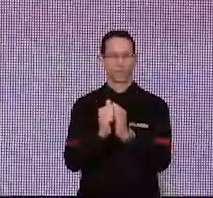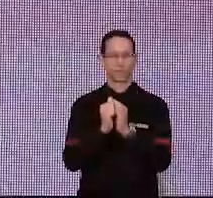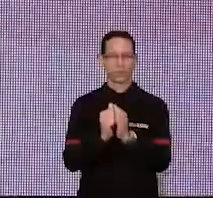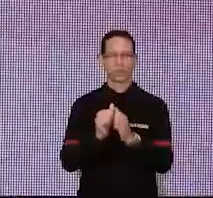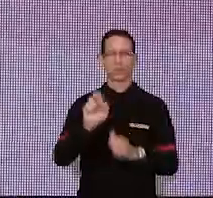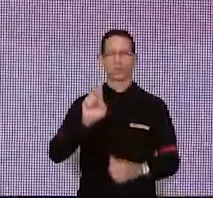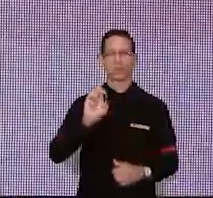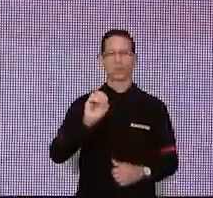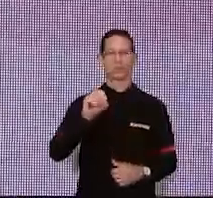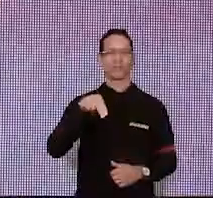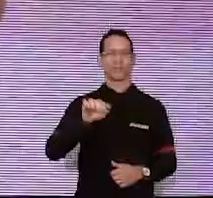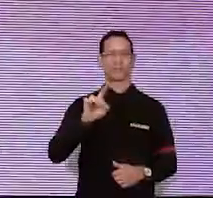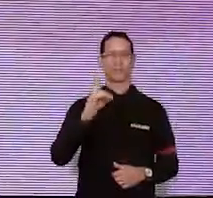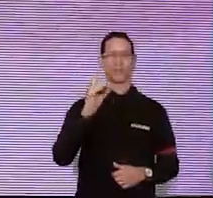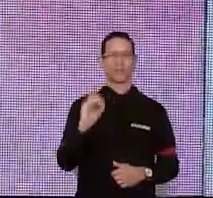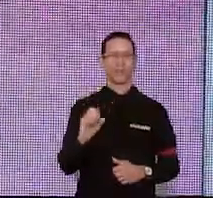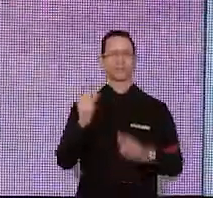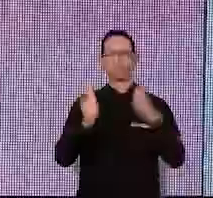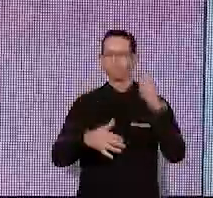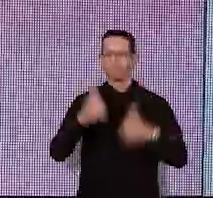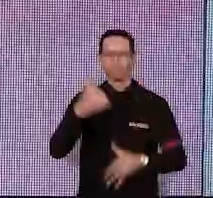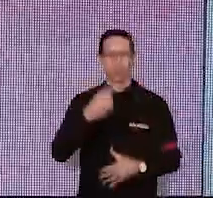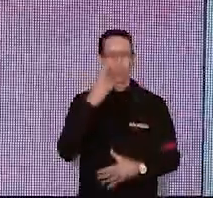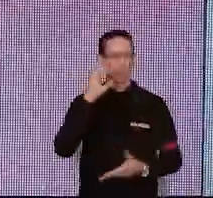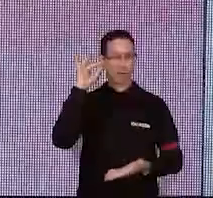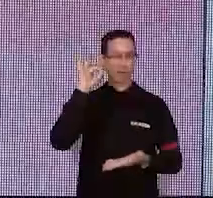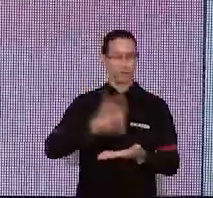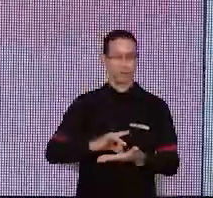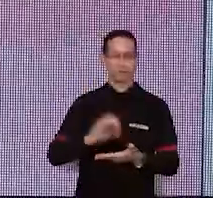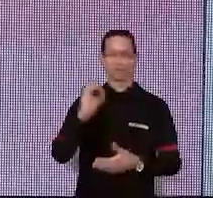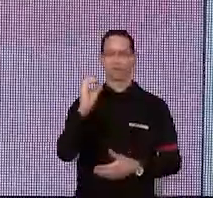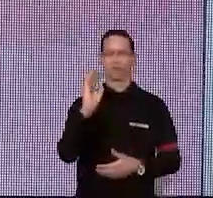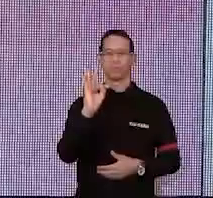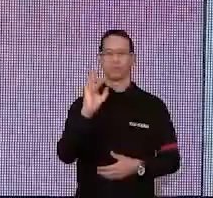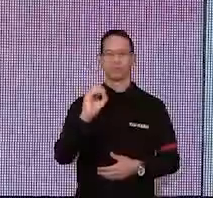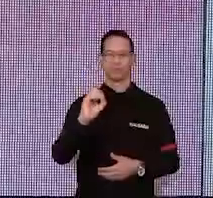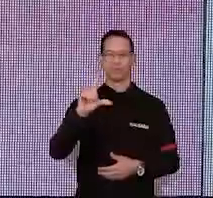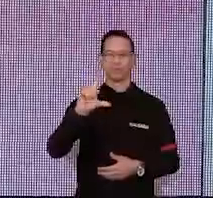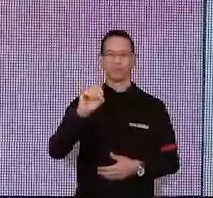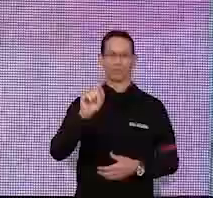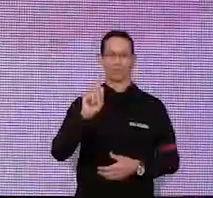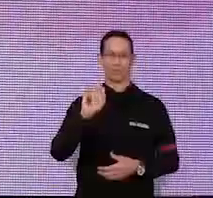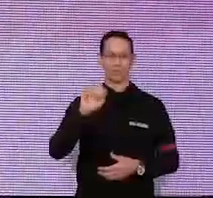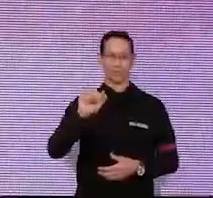Ronaldo, para a gente trazer um pouquinho do que é a realidade da otologia aqui dentro do Brasil.